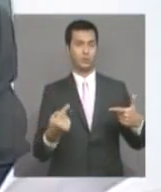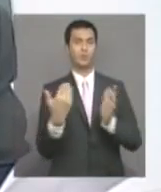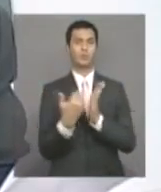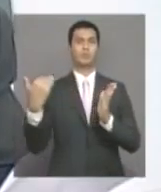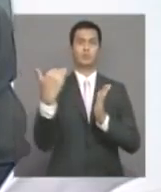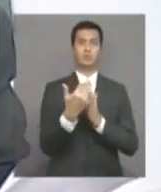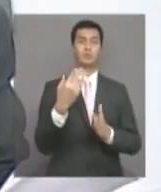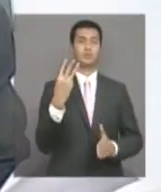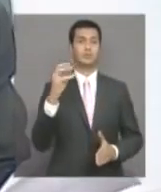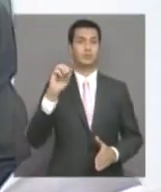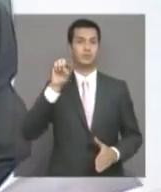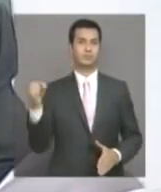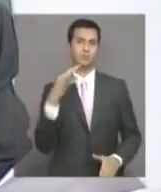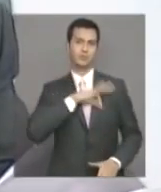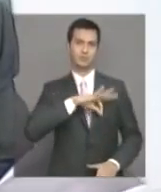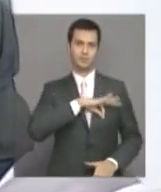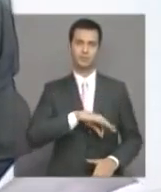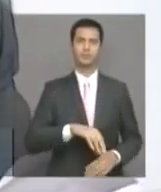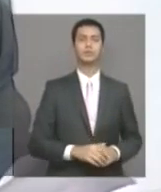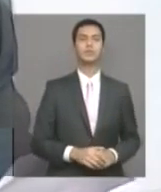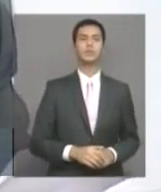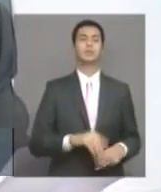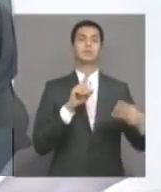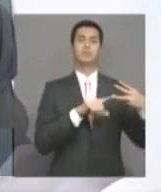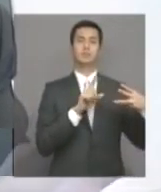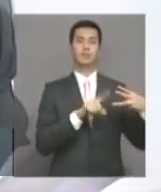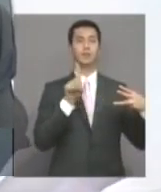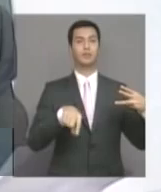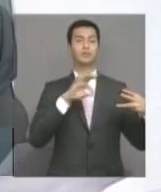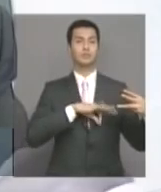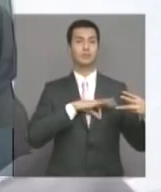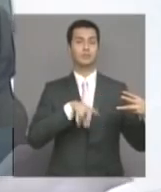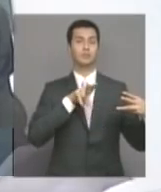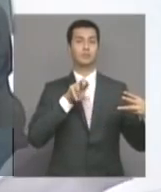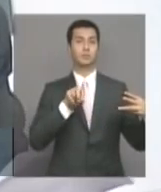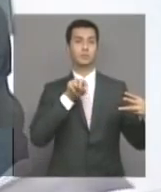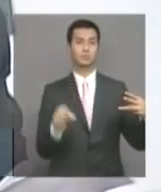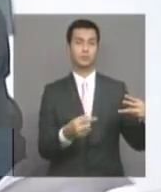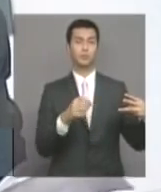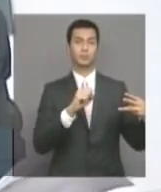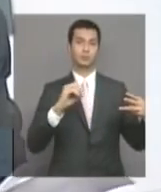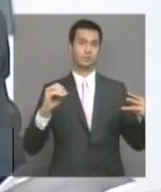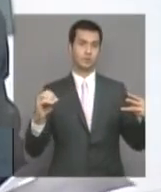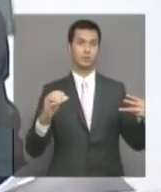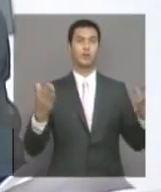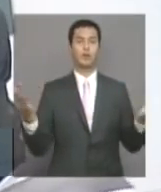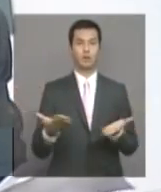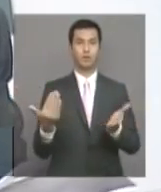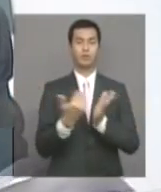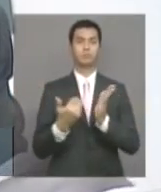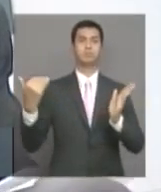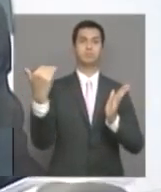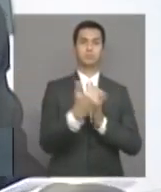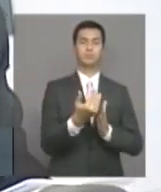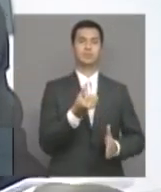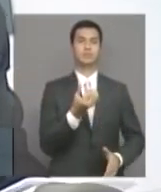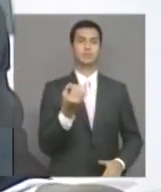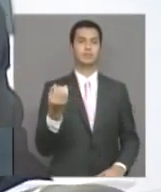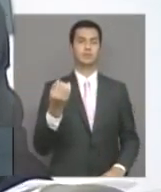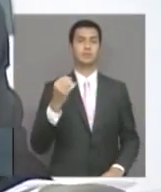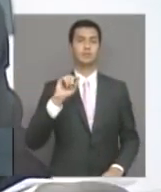a 30 mil. E a faixa 3, que era de 50.800, passa agora para até 60 mil